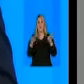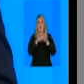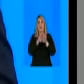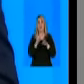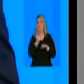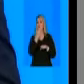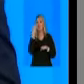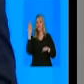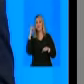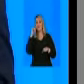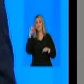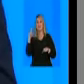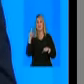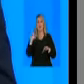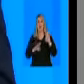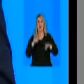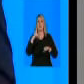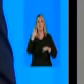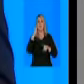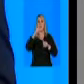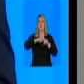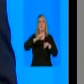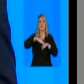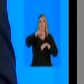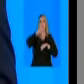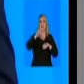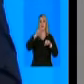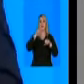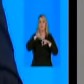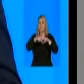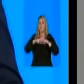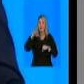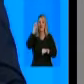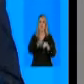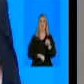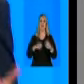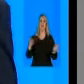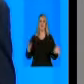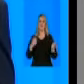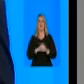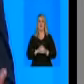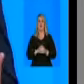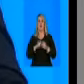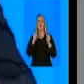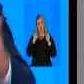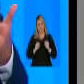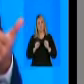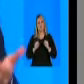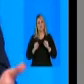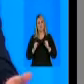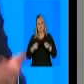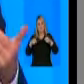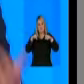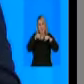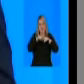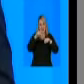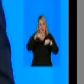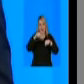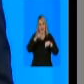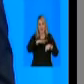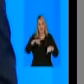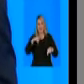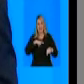mais de um mês fechada por causa da violência que chega até aquele local. Então é possível, sim, nessa parceria, fazer com que aquelas crianças tenham pelo